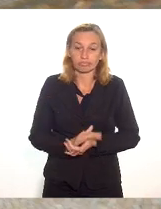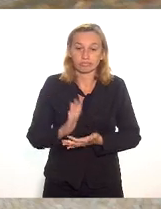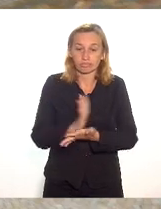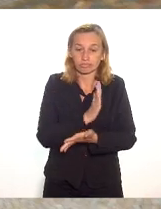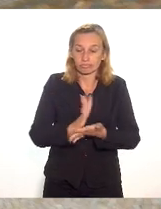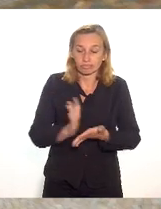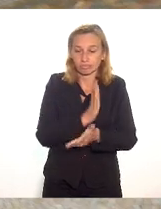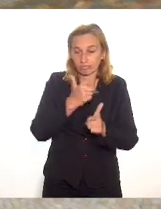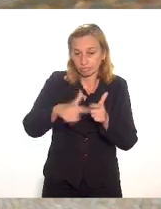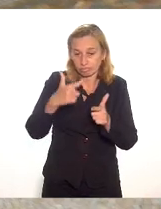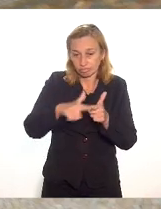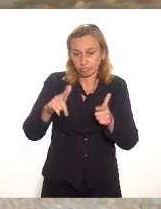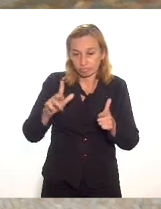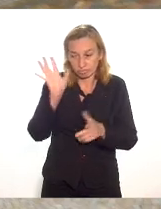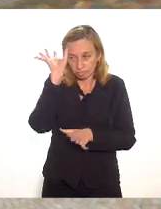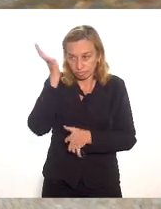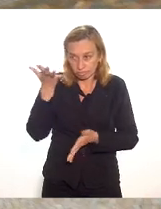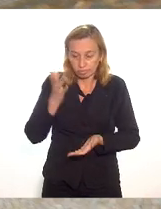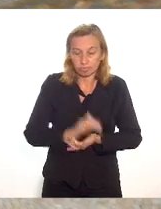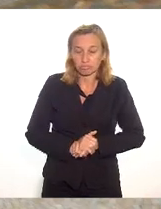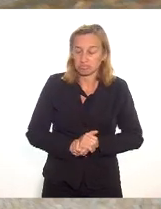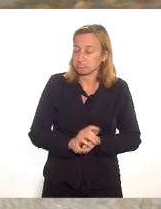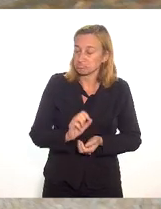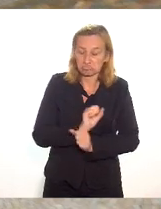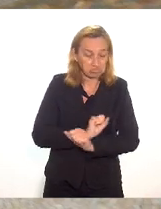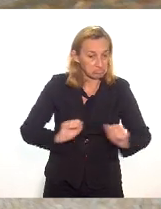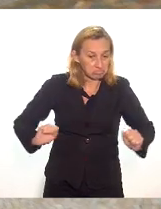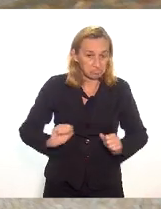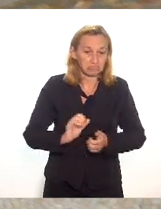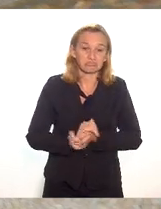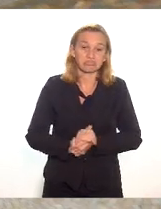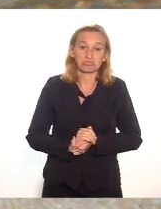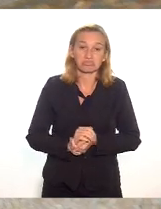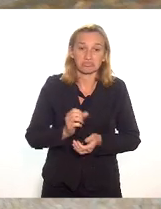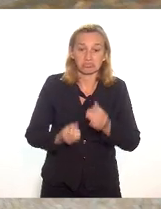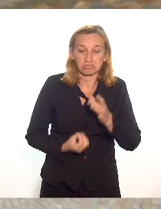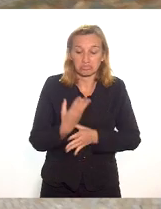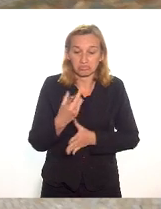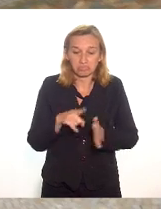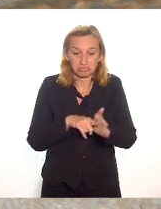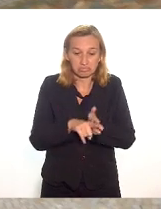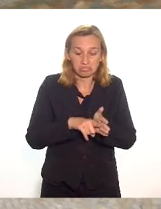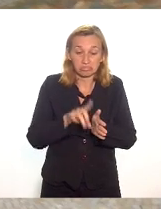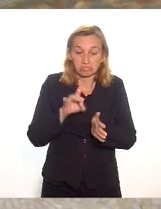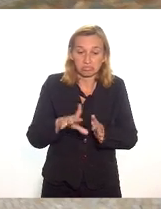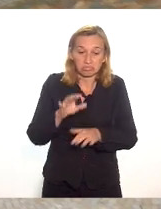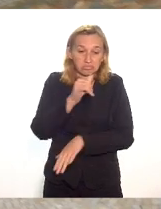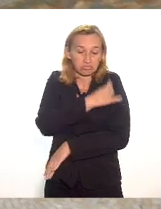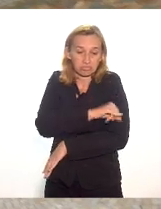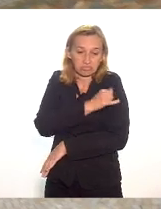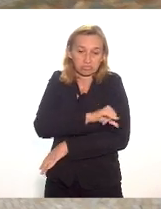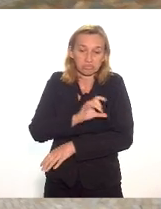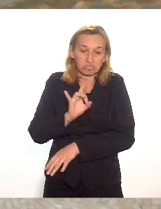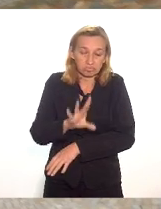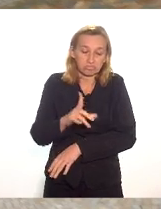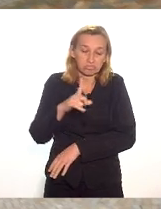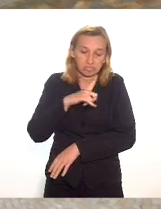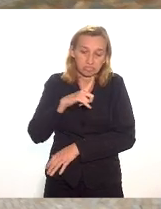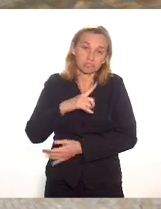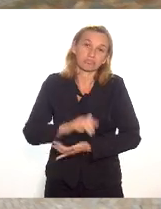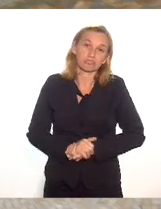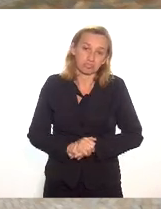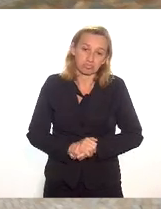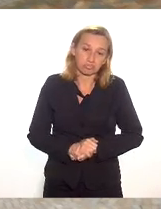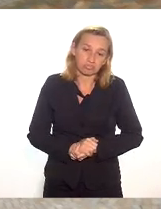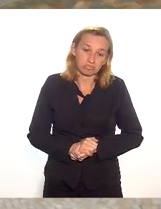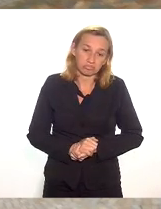desses problemas. Não é possível fazer um regime, e só o Rio de Janeiro tem esse regime,